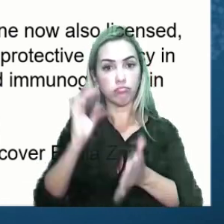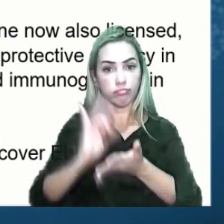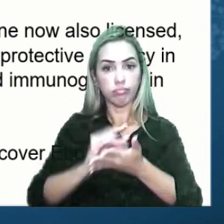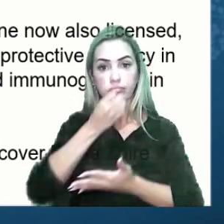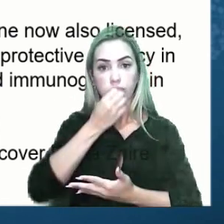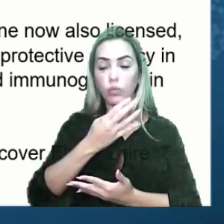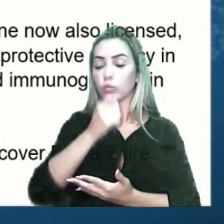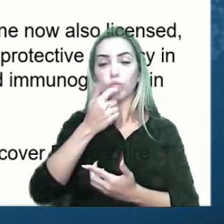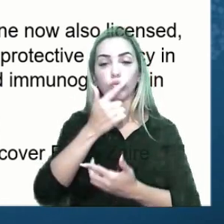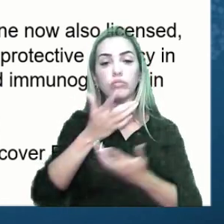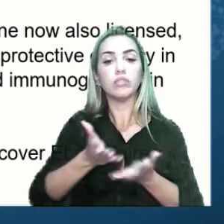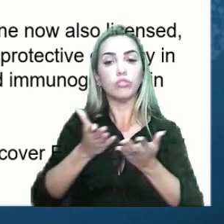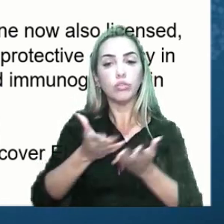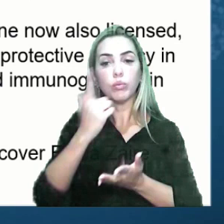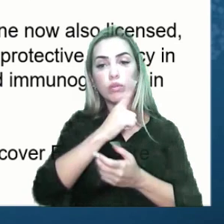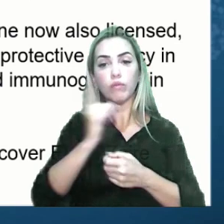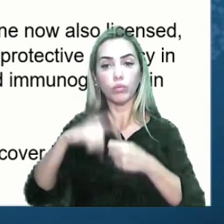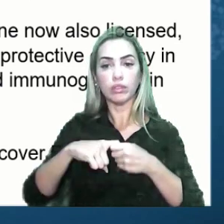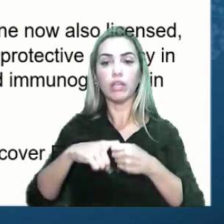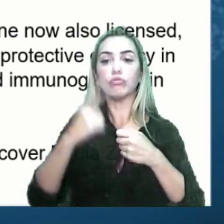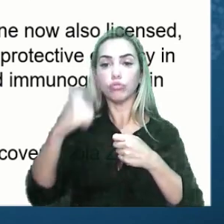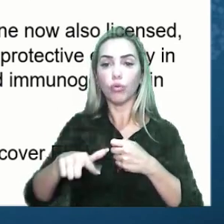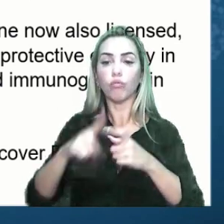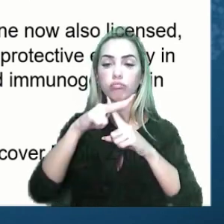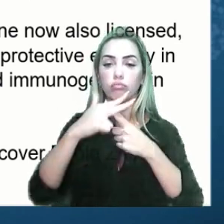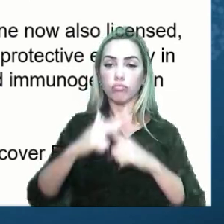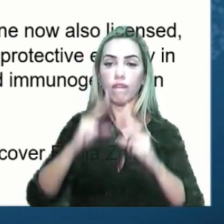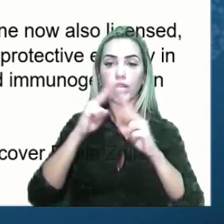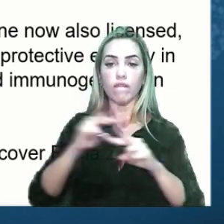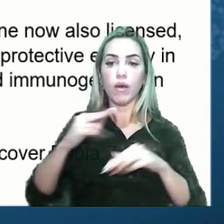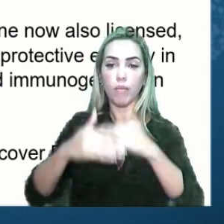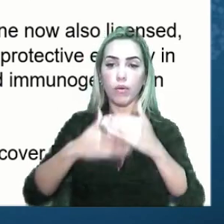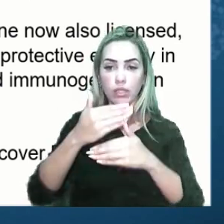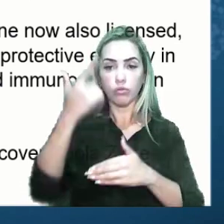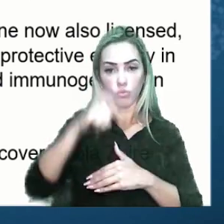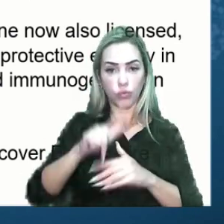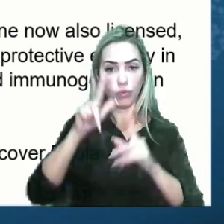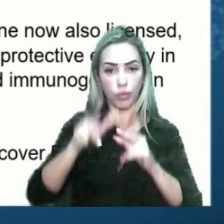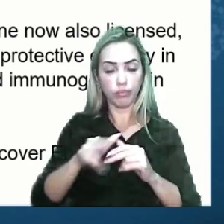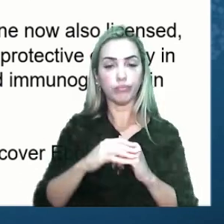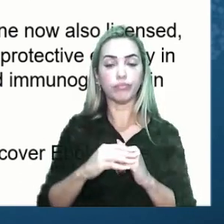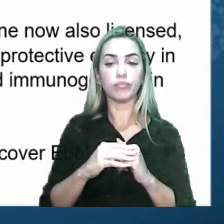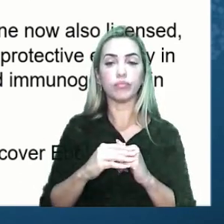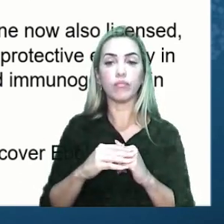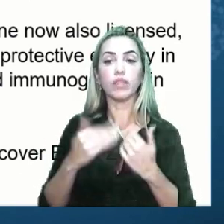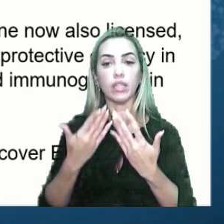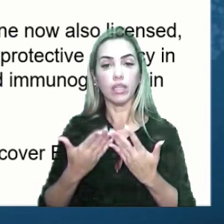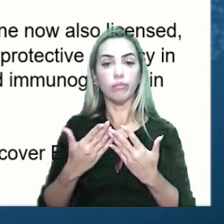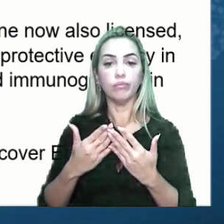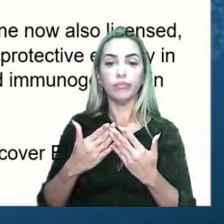tinha muito incentivo para voltar e rever esse processo de manufatura. E então a